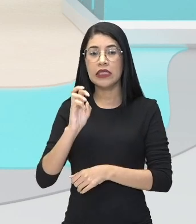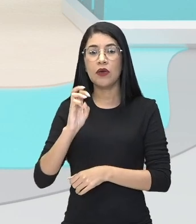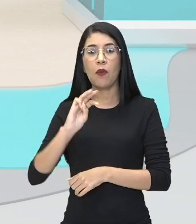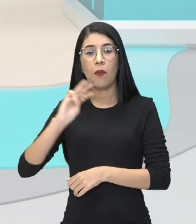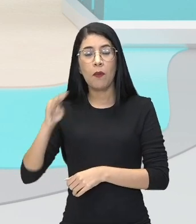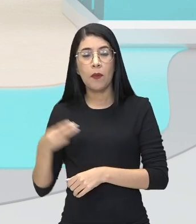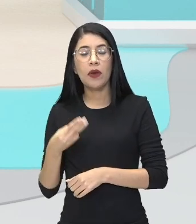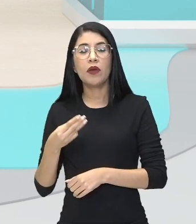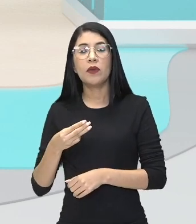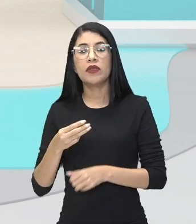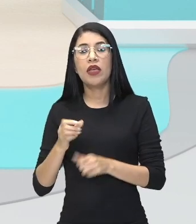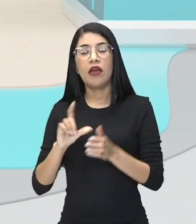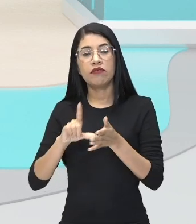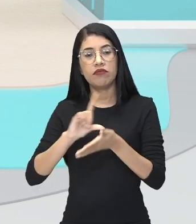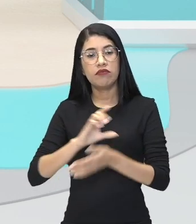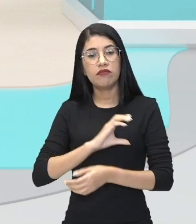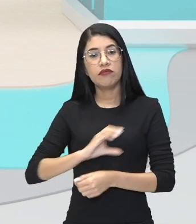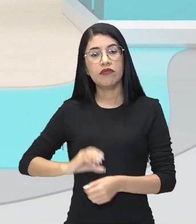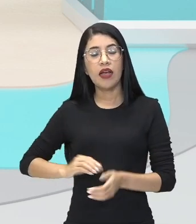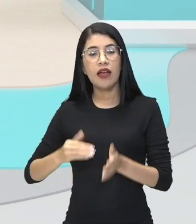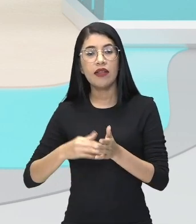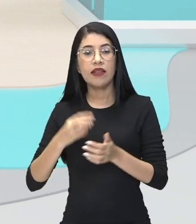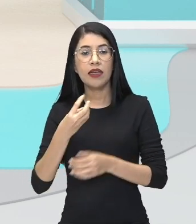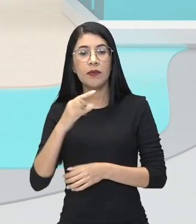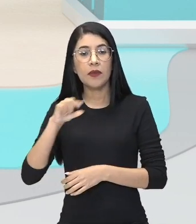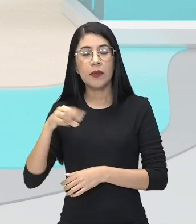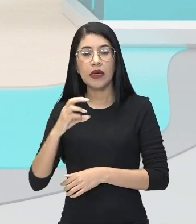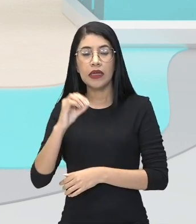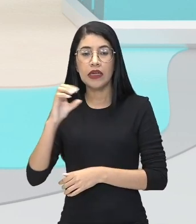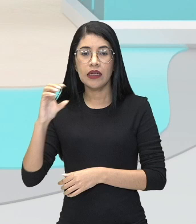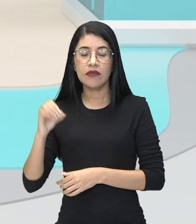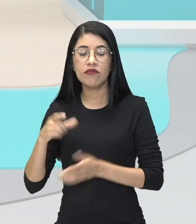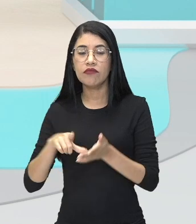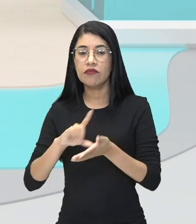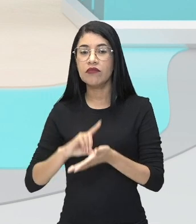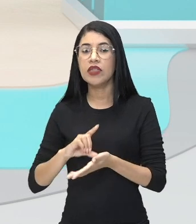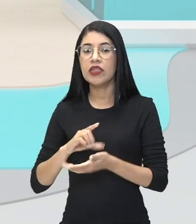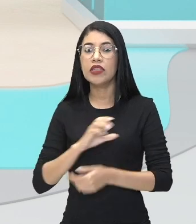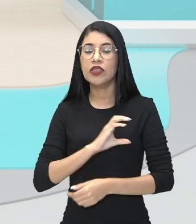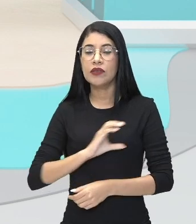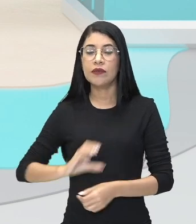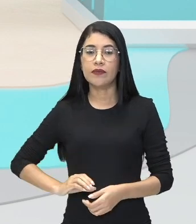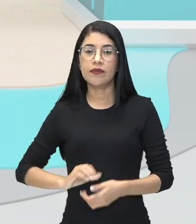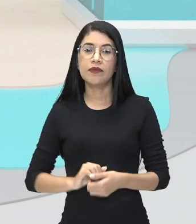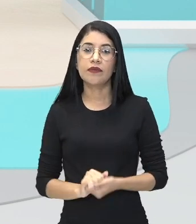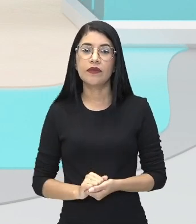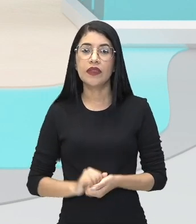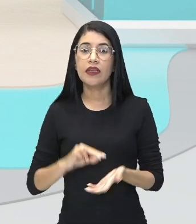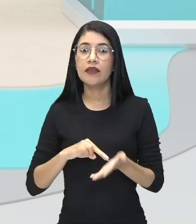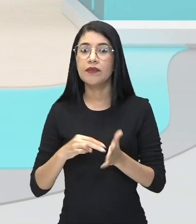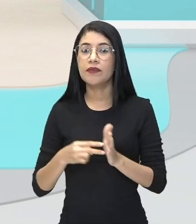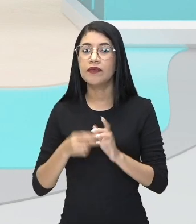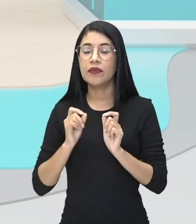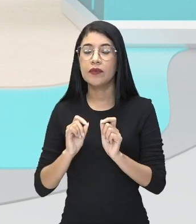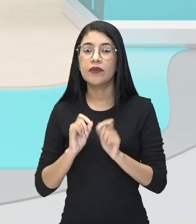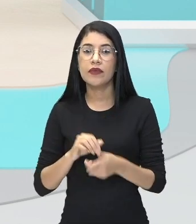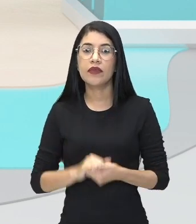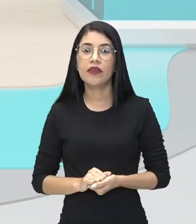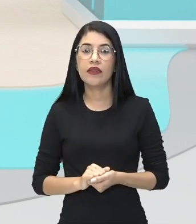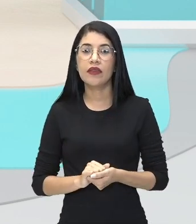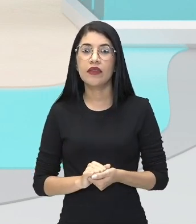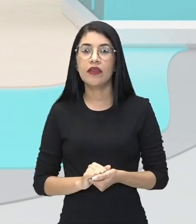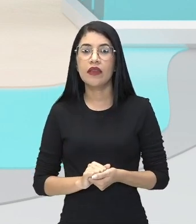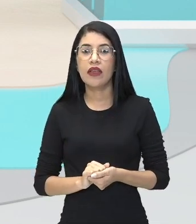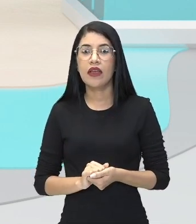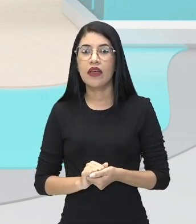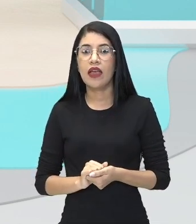5.000 antes de Cristo a 3.500 antes de Cristo. Então, tudo isso aí foi o quê? Foi deixado pelo esse